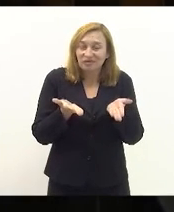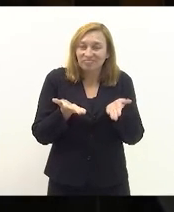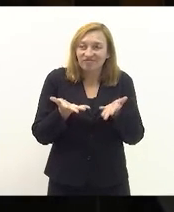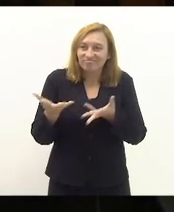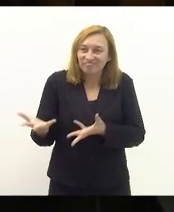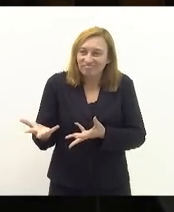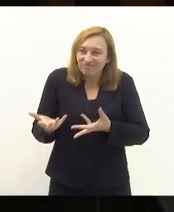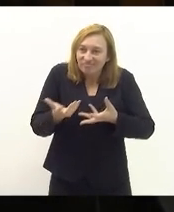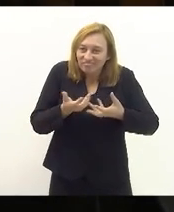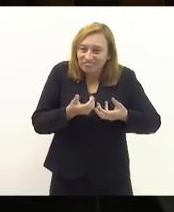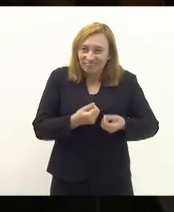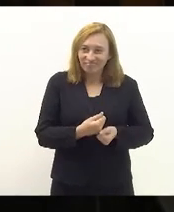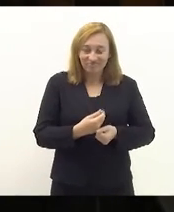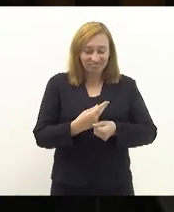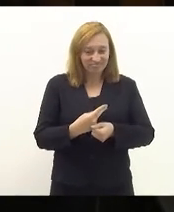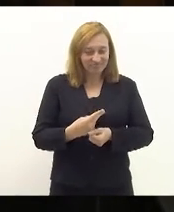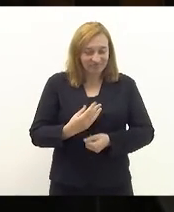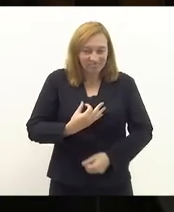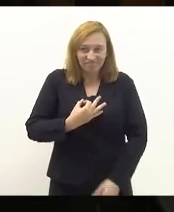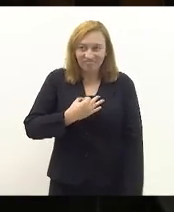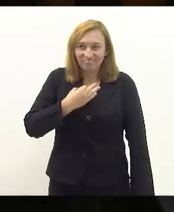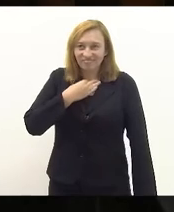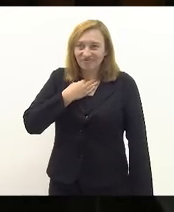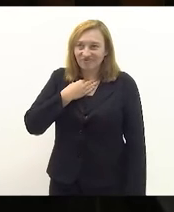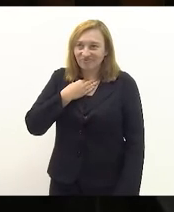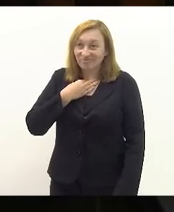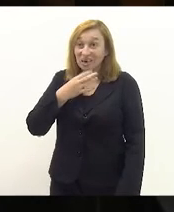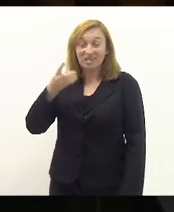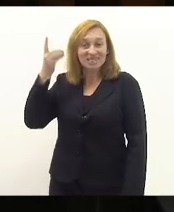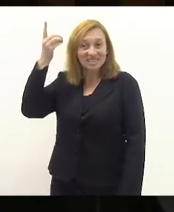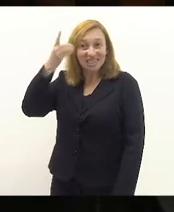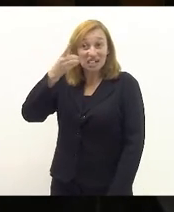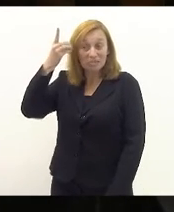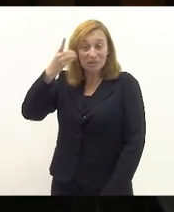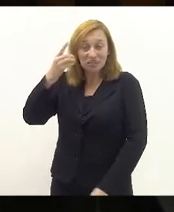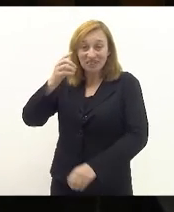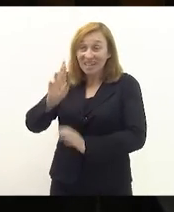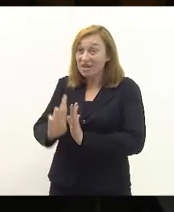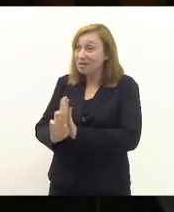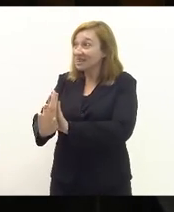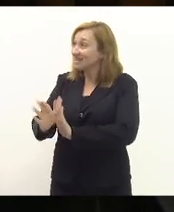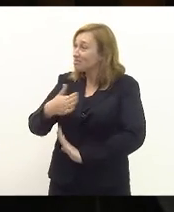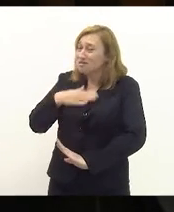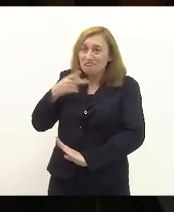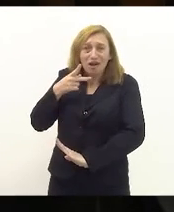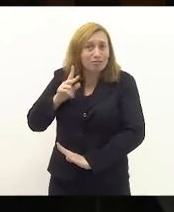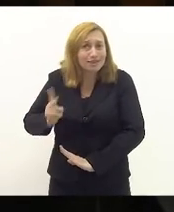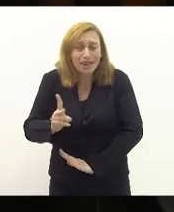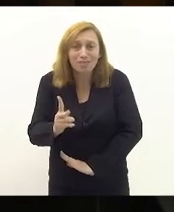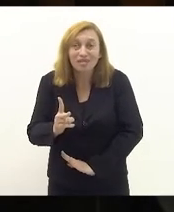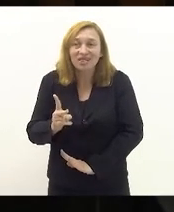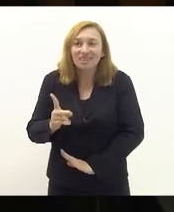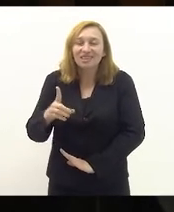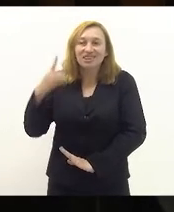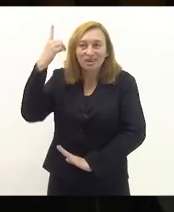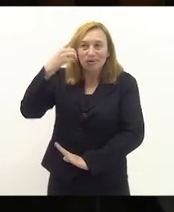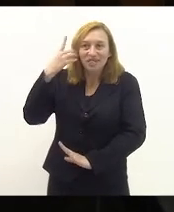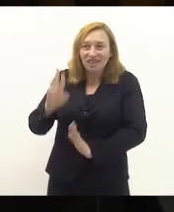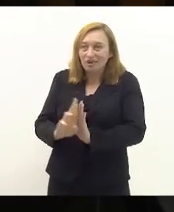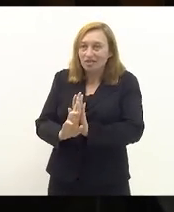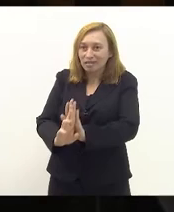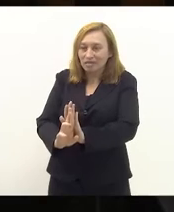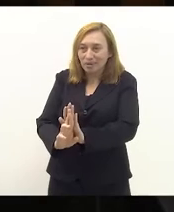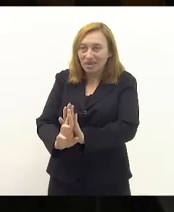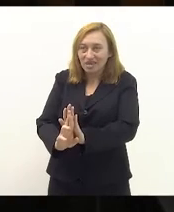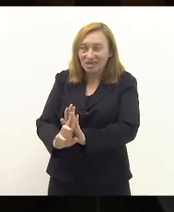receber essa comenda das mãos do deputado que me representa Eu falo sempre isso Deputado rosenverg Reis